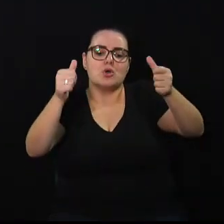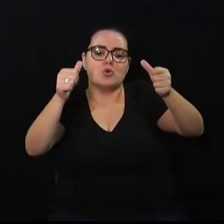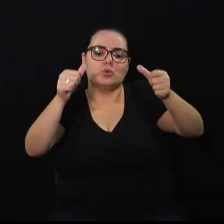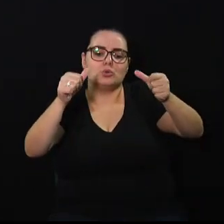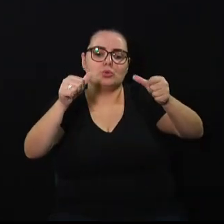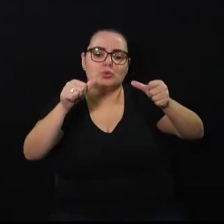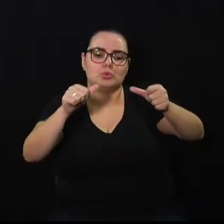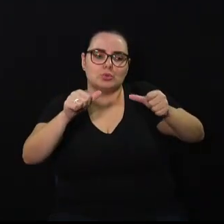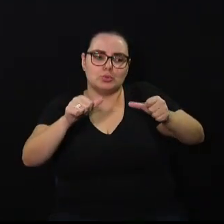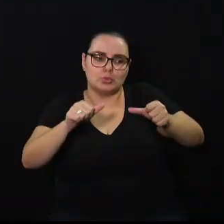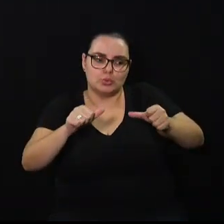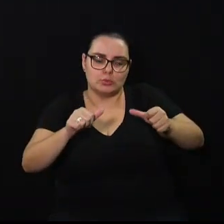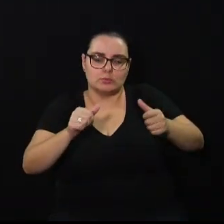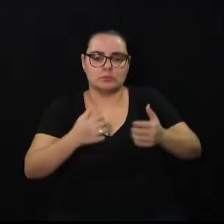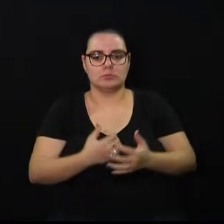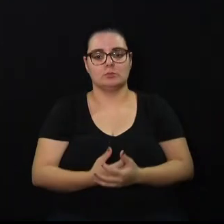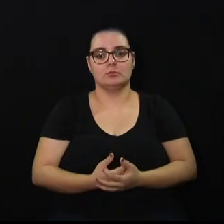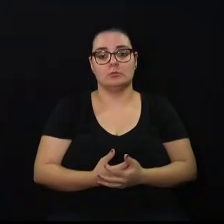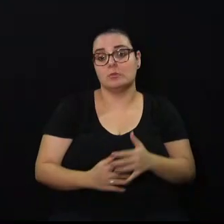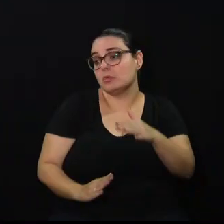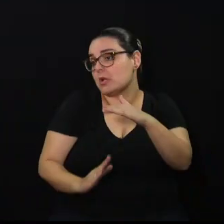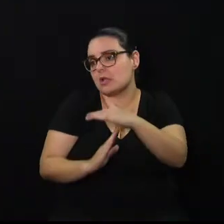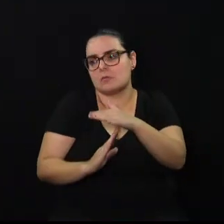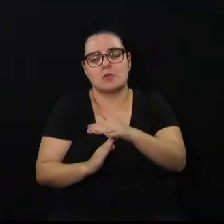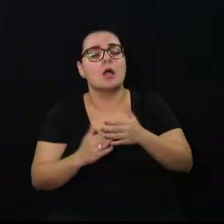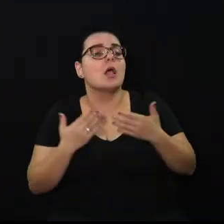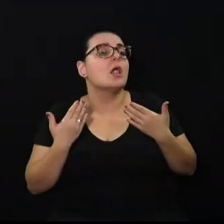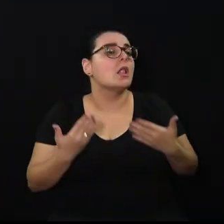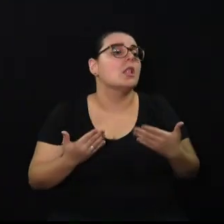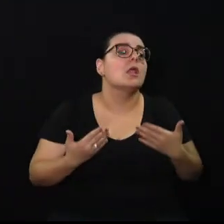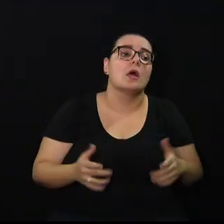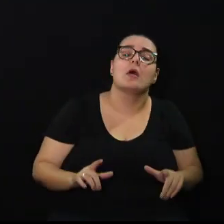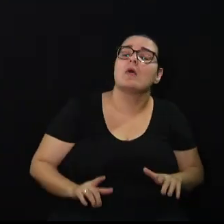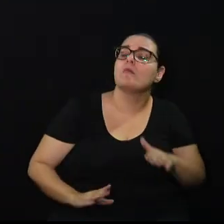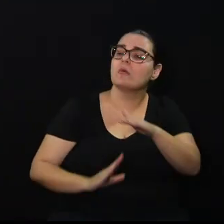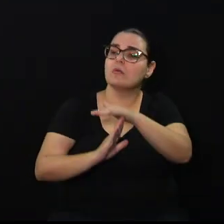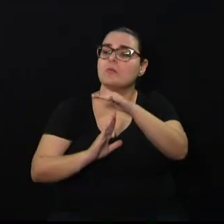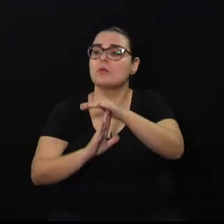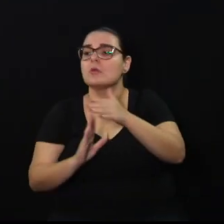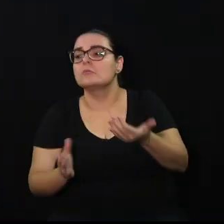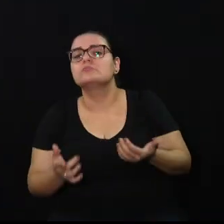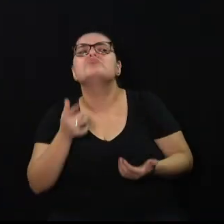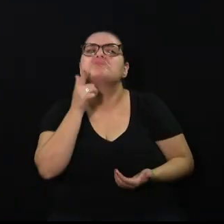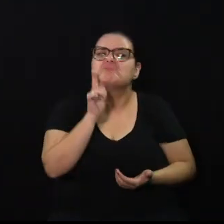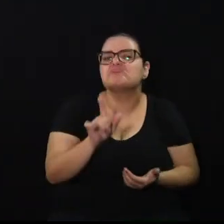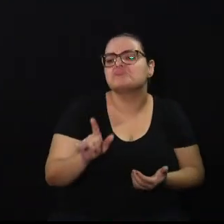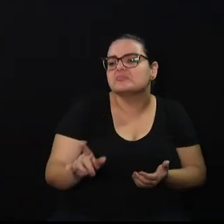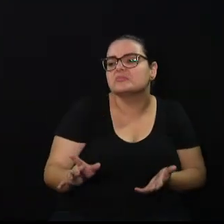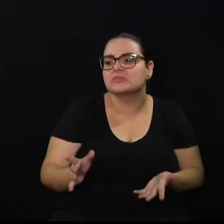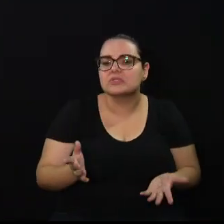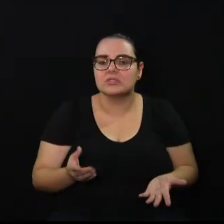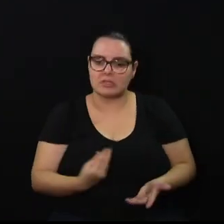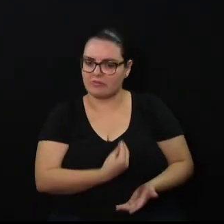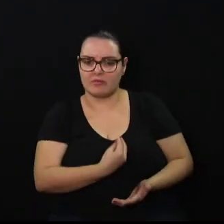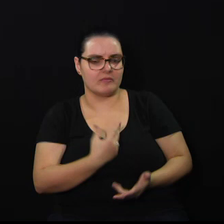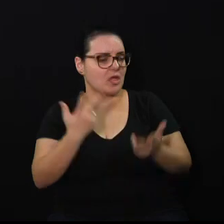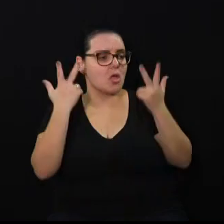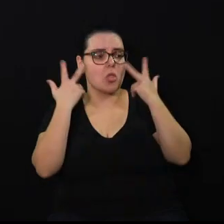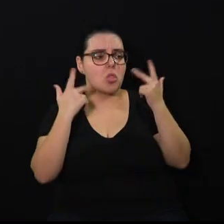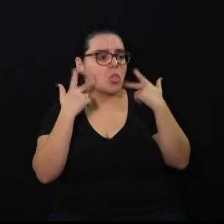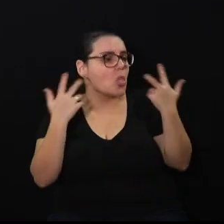isso para limitações legais limitações contornáveis para que ele consiga ter uma vida